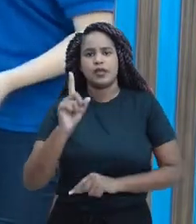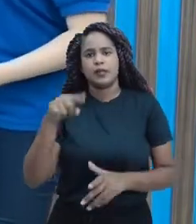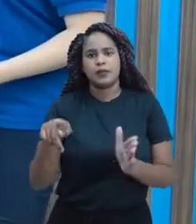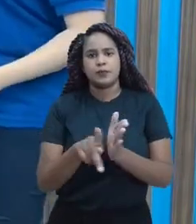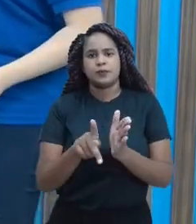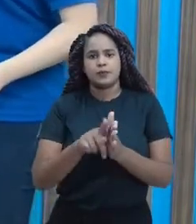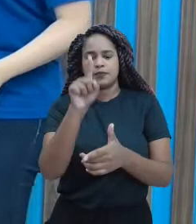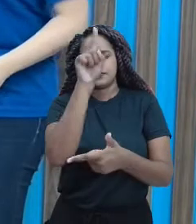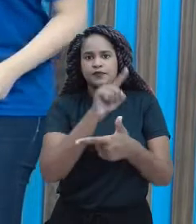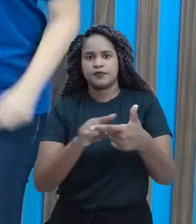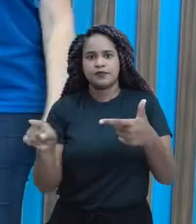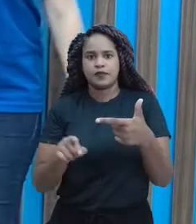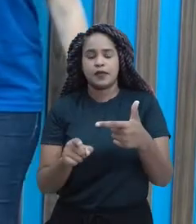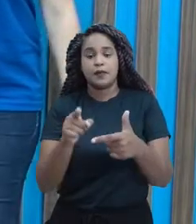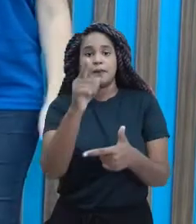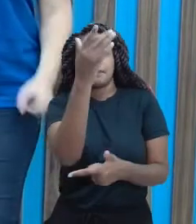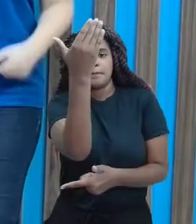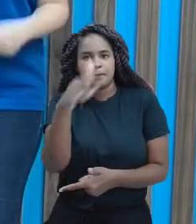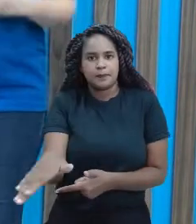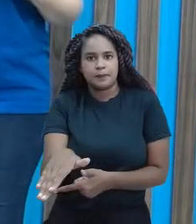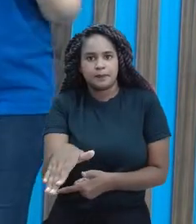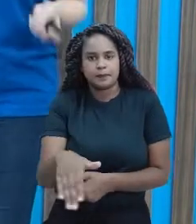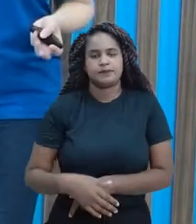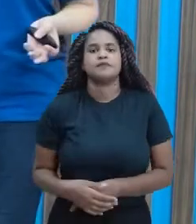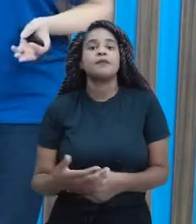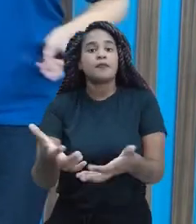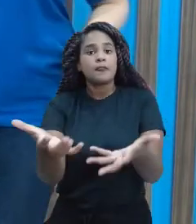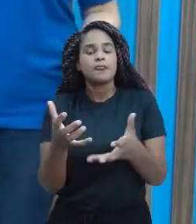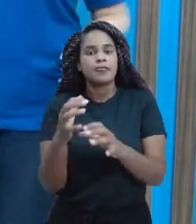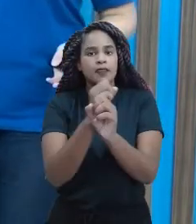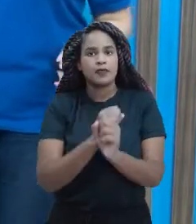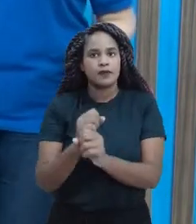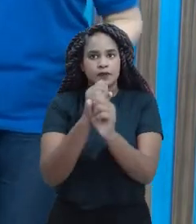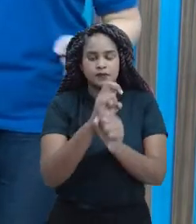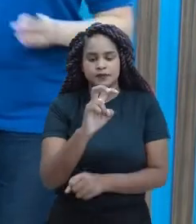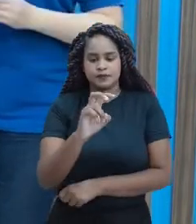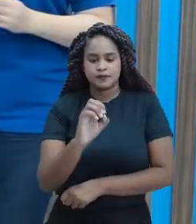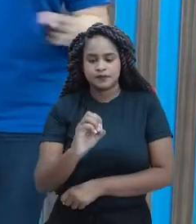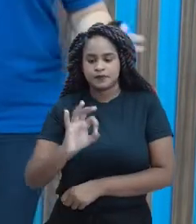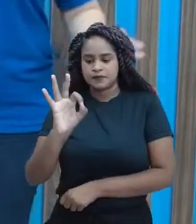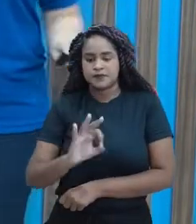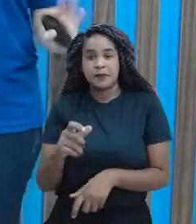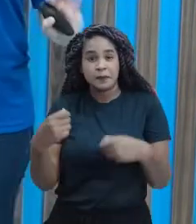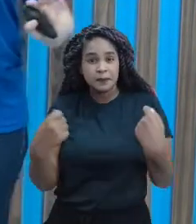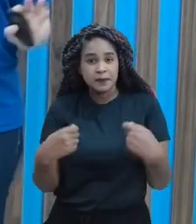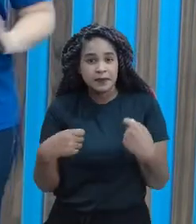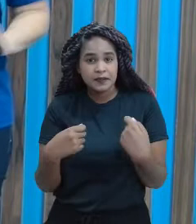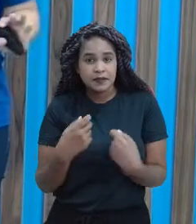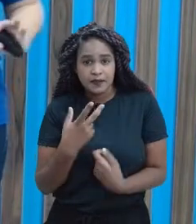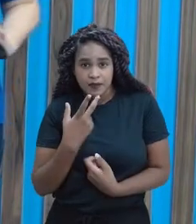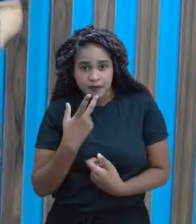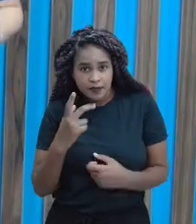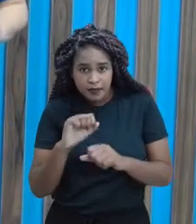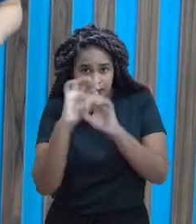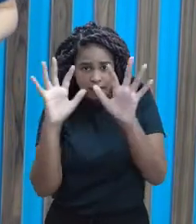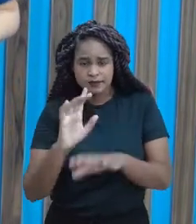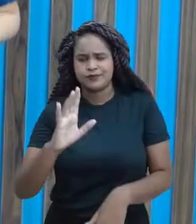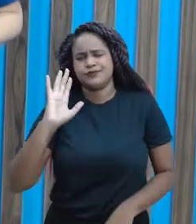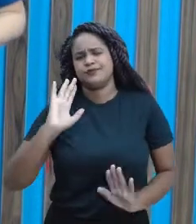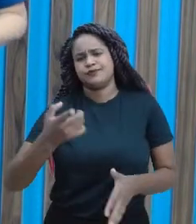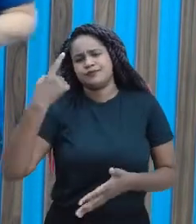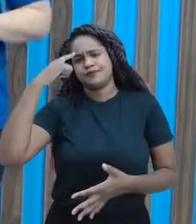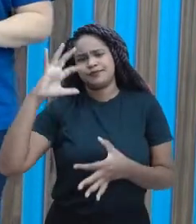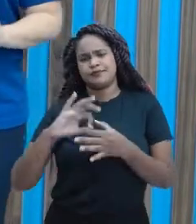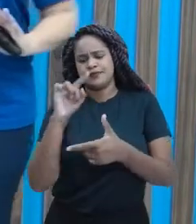fração de acordo com a metade, né? Então, quando a gente quer calcular o 50% de um valor, eu nem preciso dizer muita coisa, você já vai lá e divide